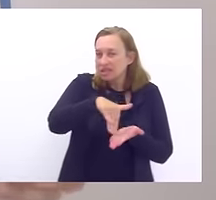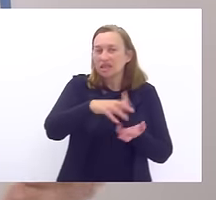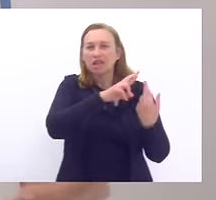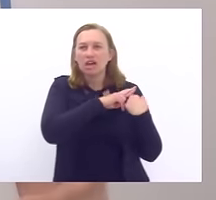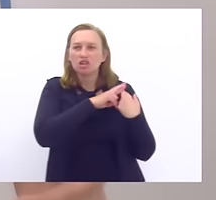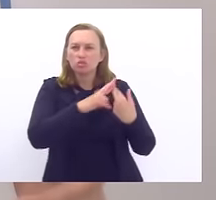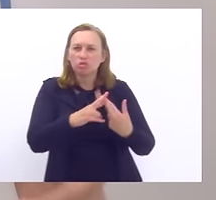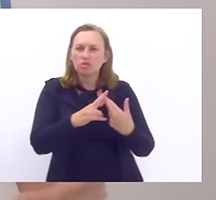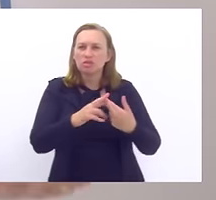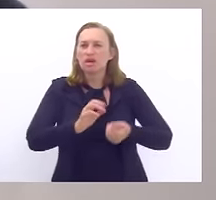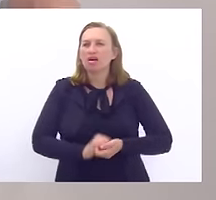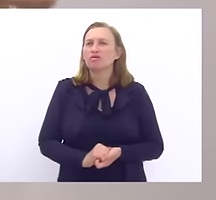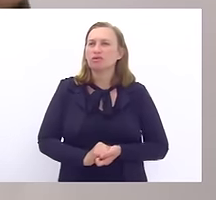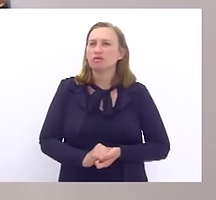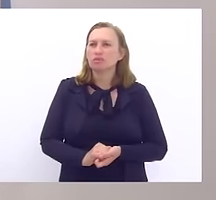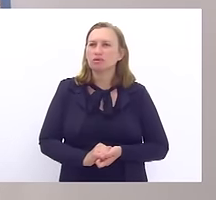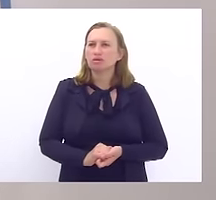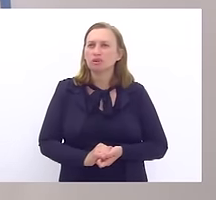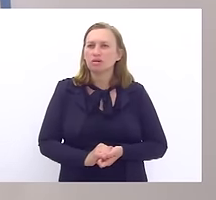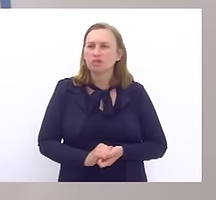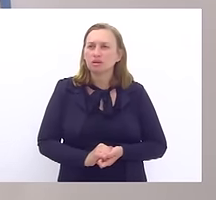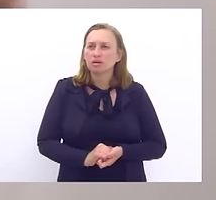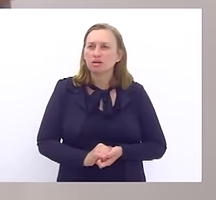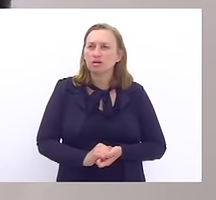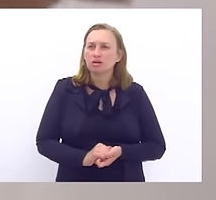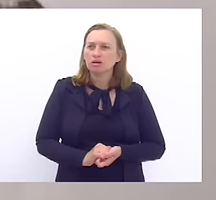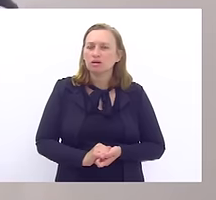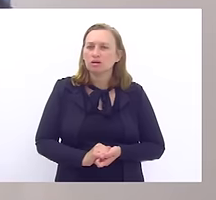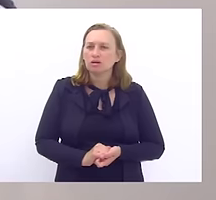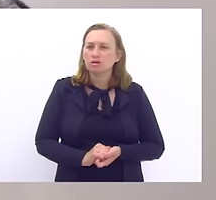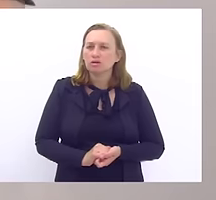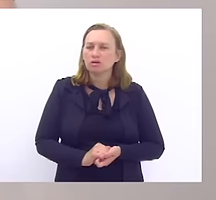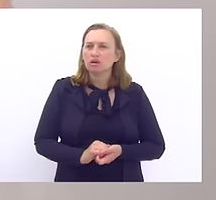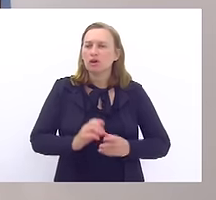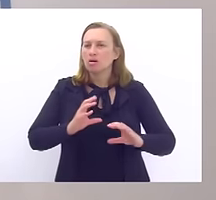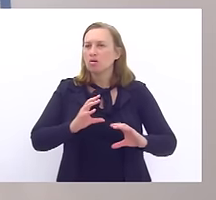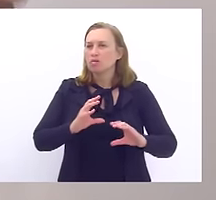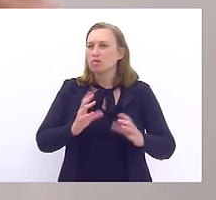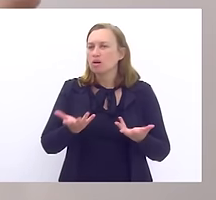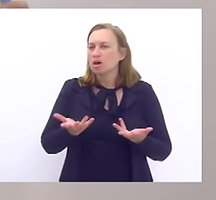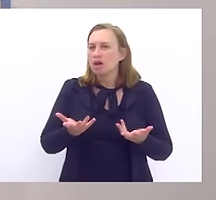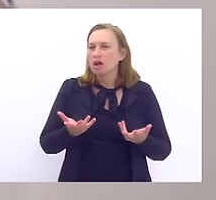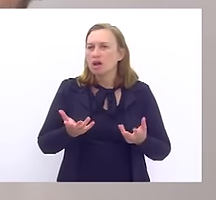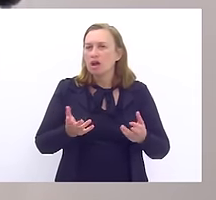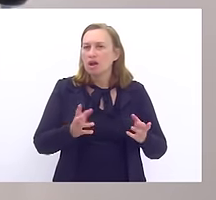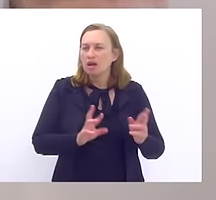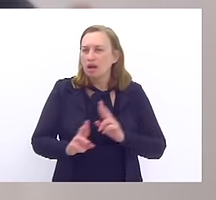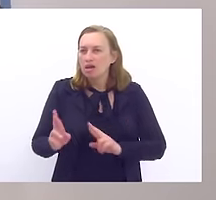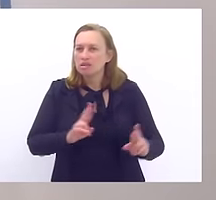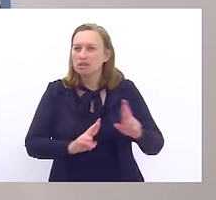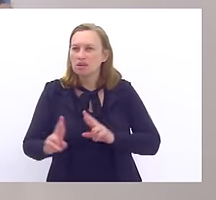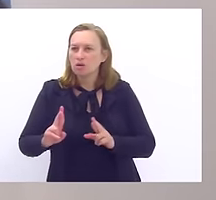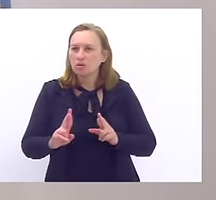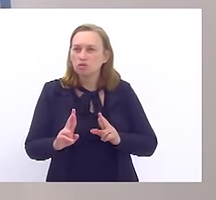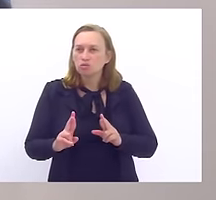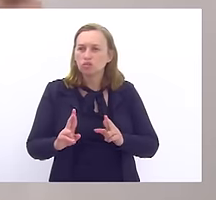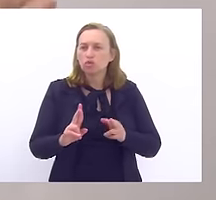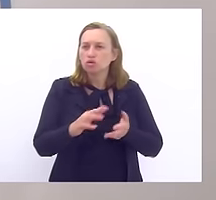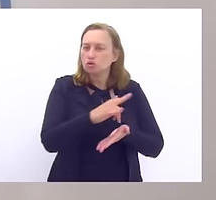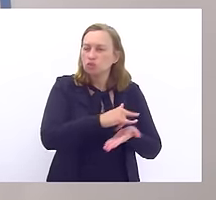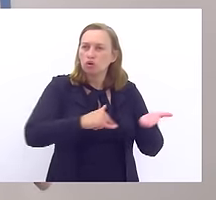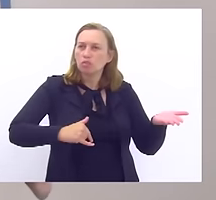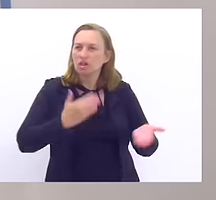responsável por fazer o trajeto do documento de que a gente pede dos relatórios que nós pedimos